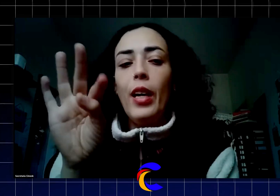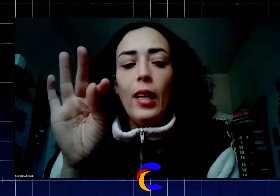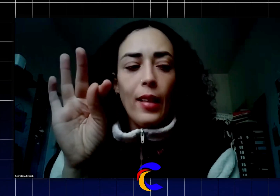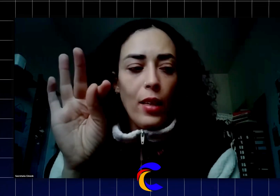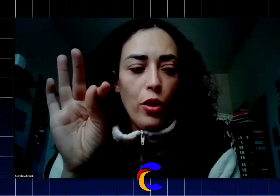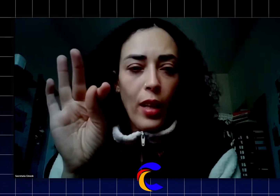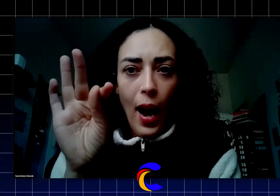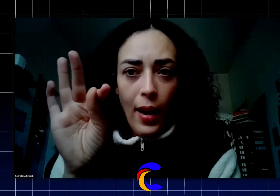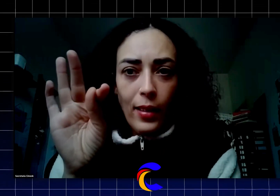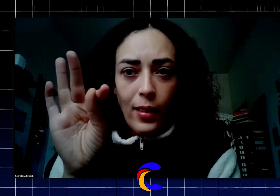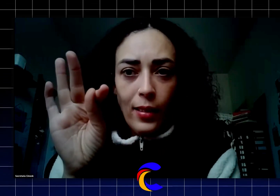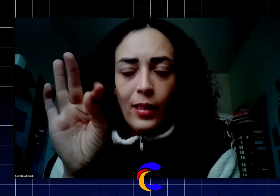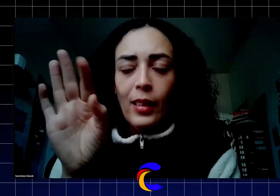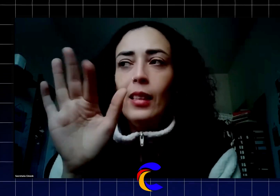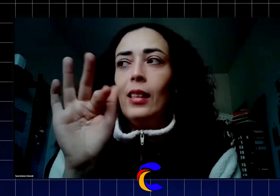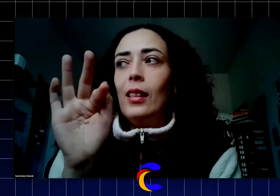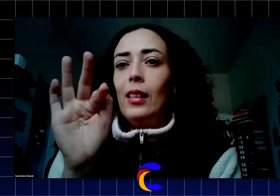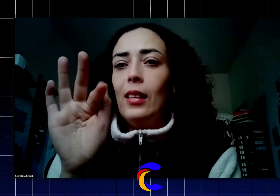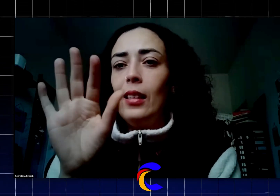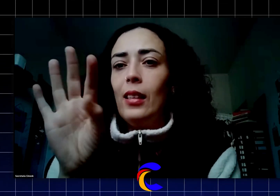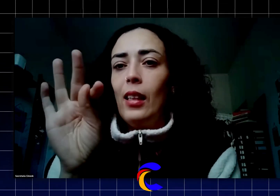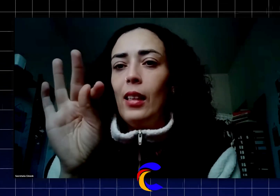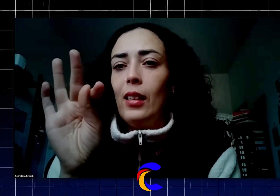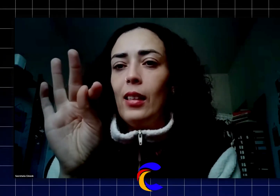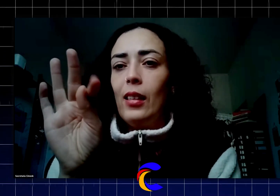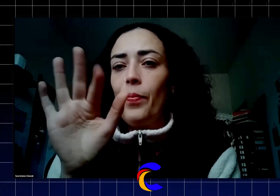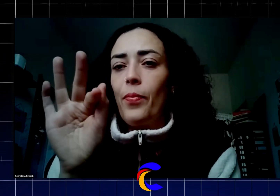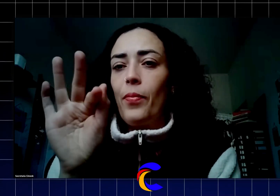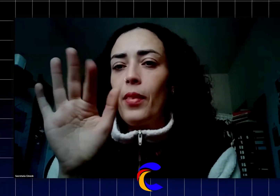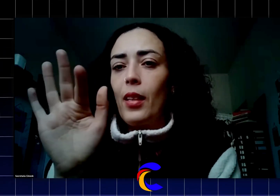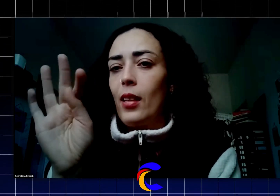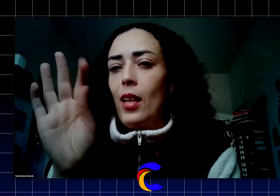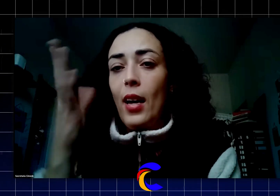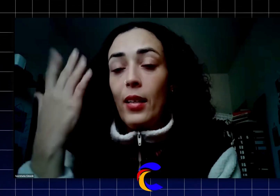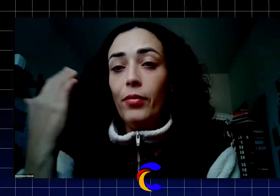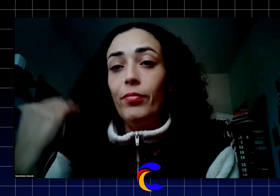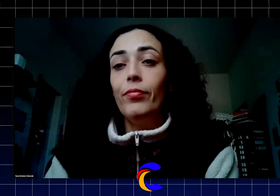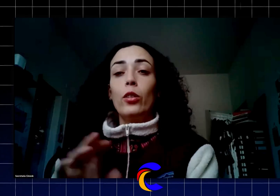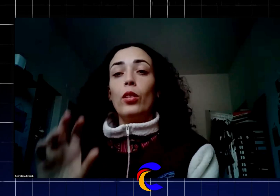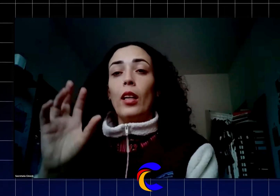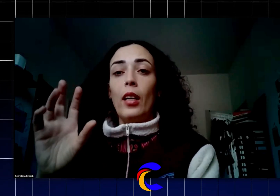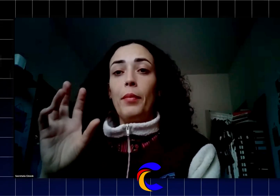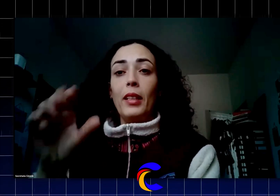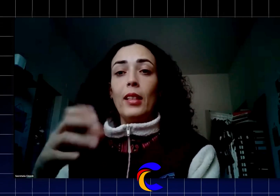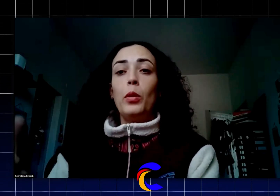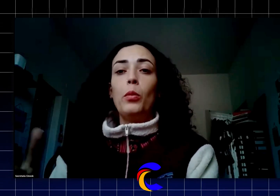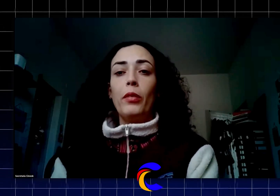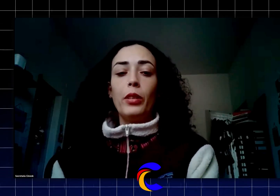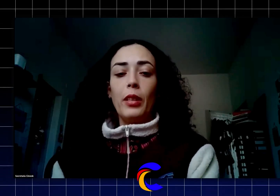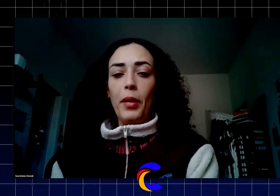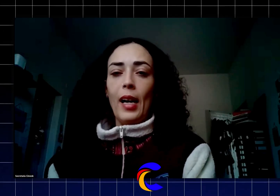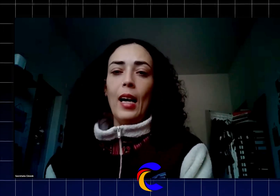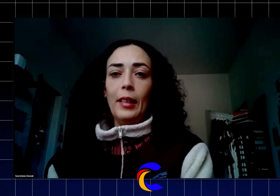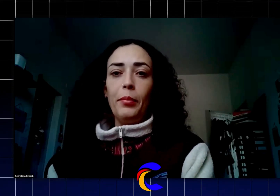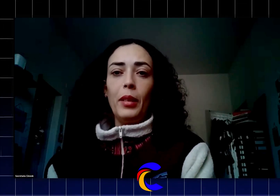de fora, T de trás. E que aí fica mais tranquilo